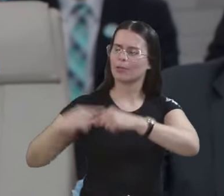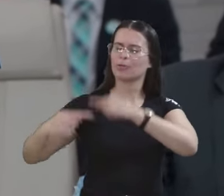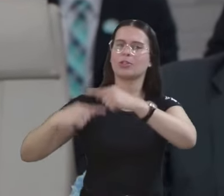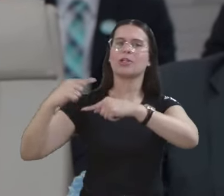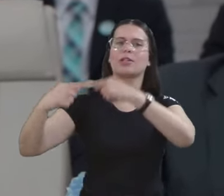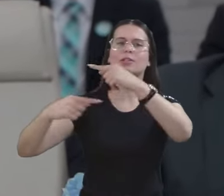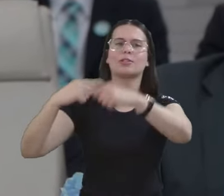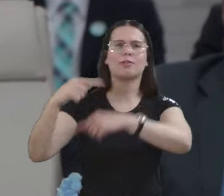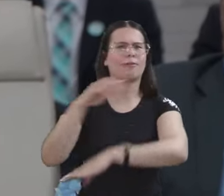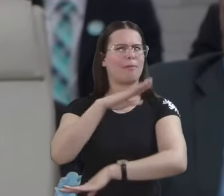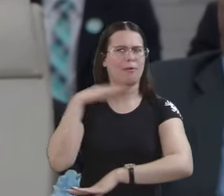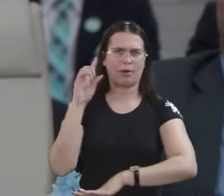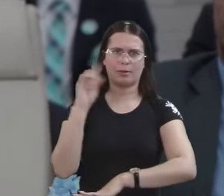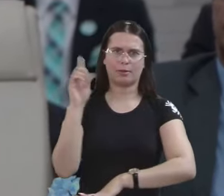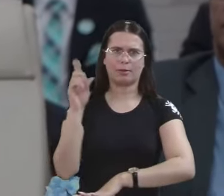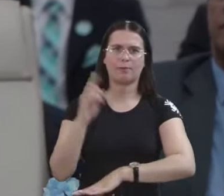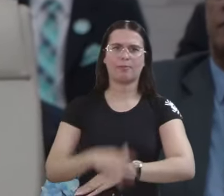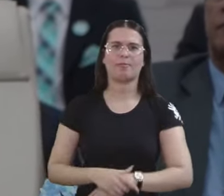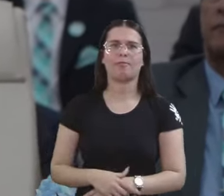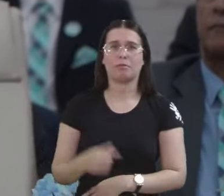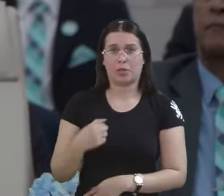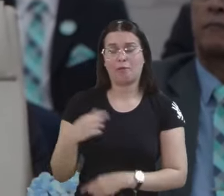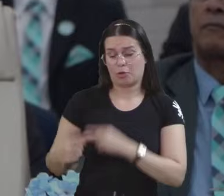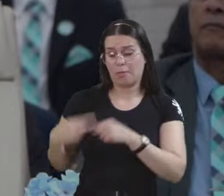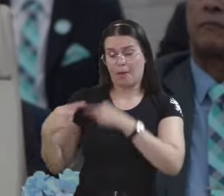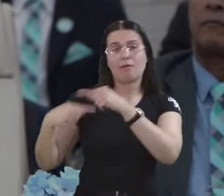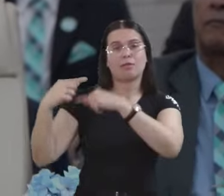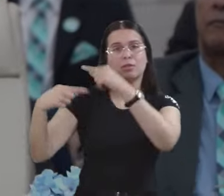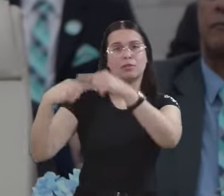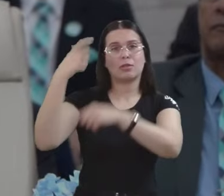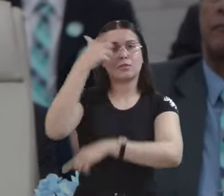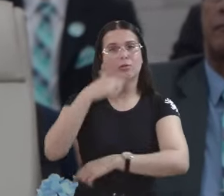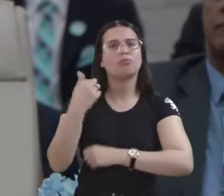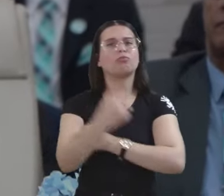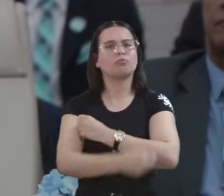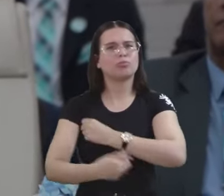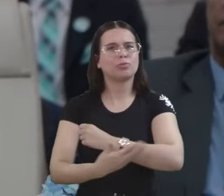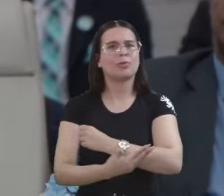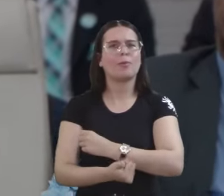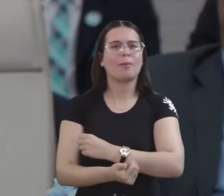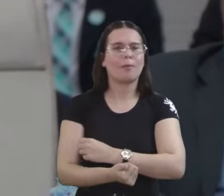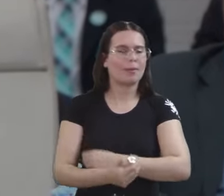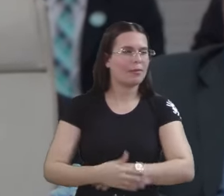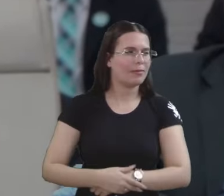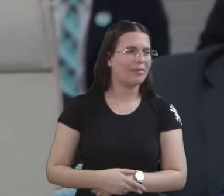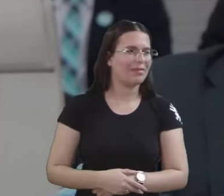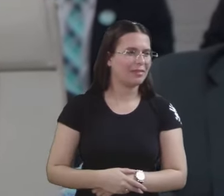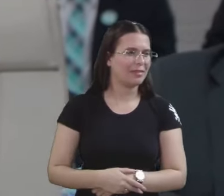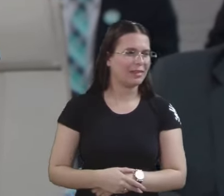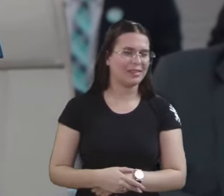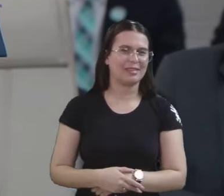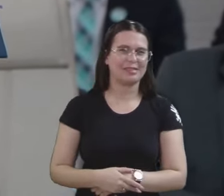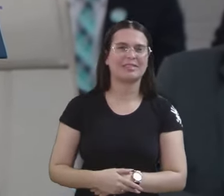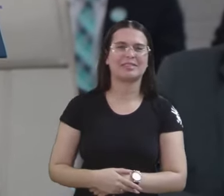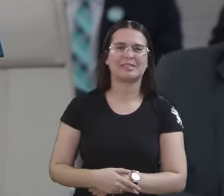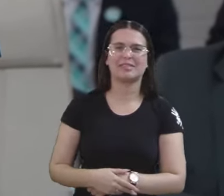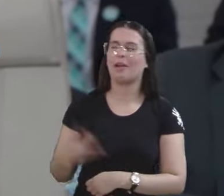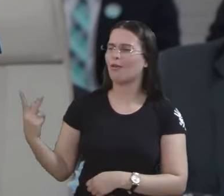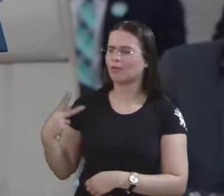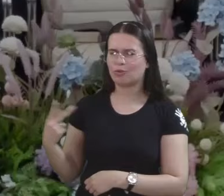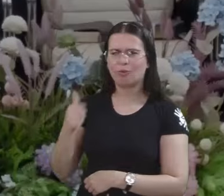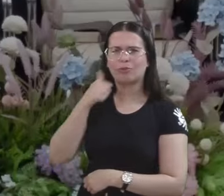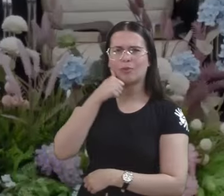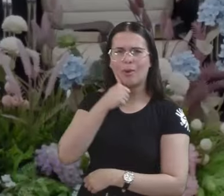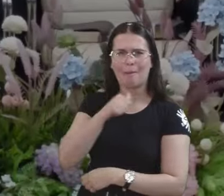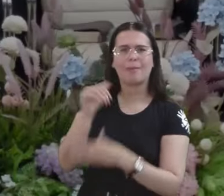geração não vai morrer. Eu faço parte da geração do Congresso. Eu e minha esposa, a missionária Lígia,